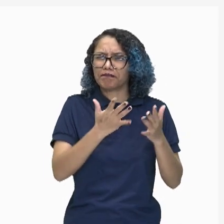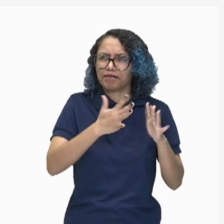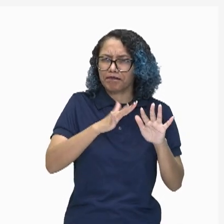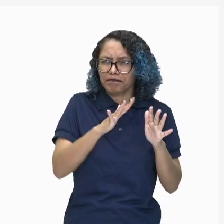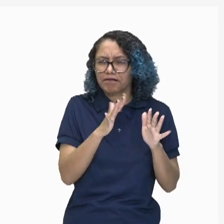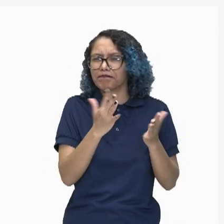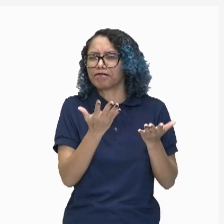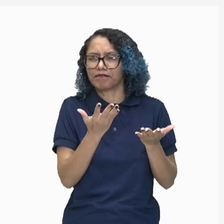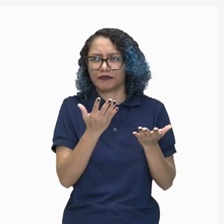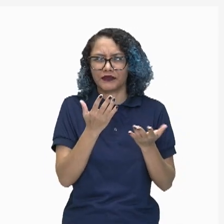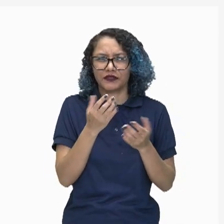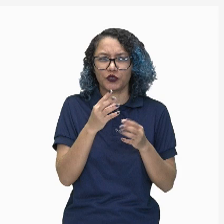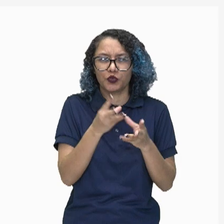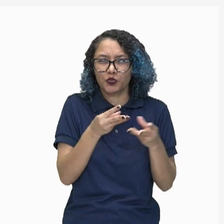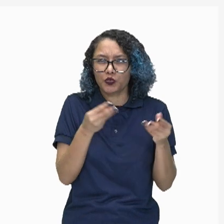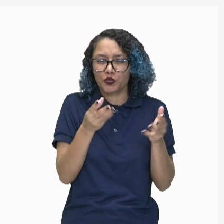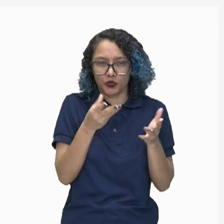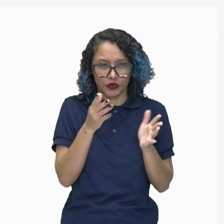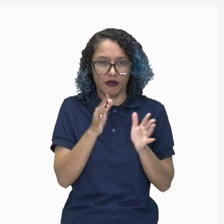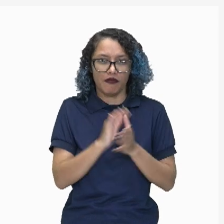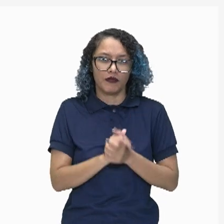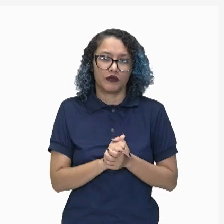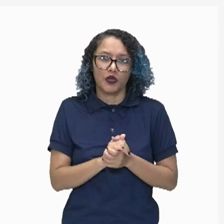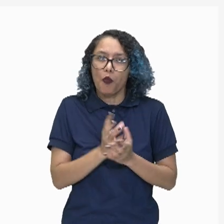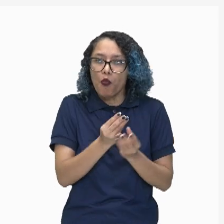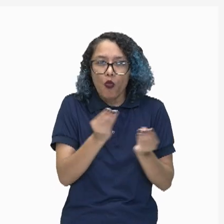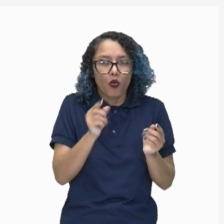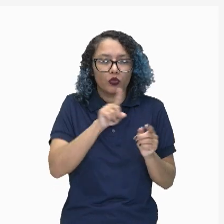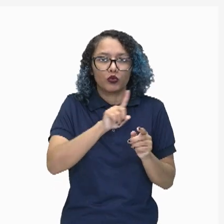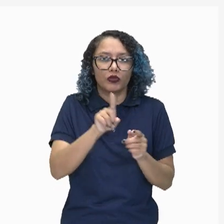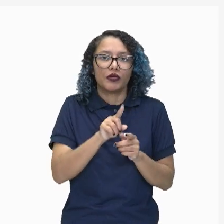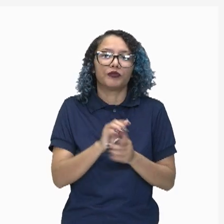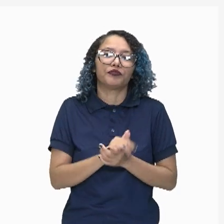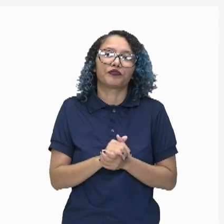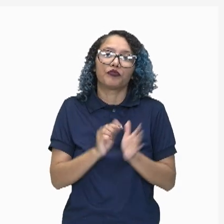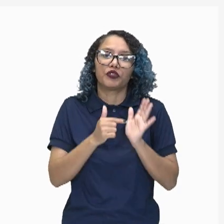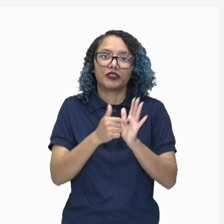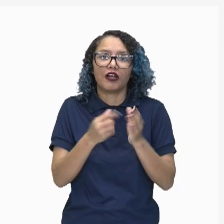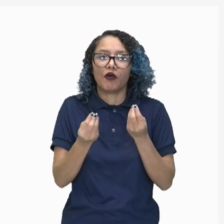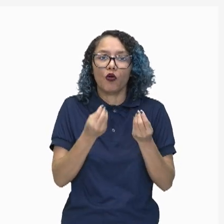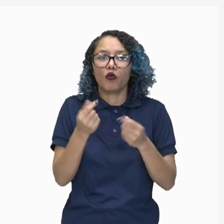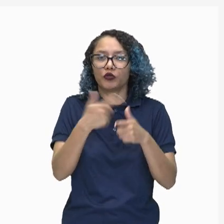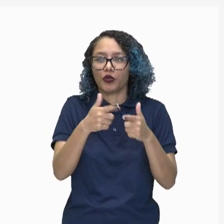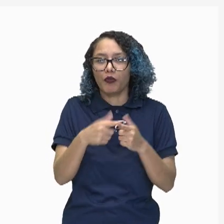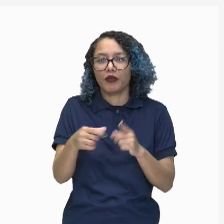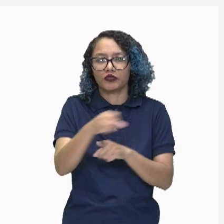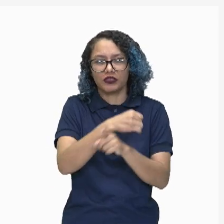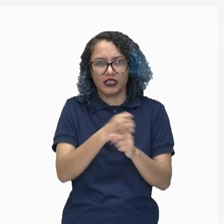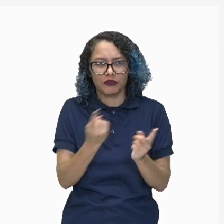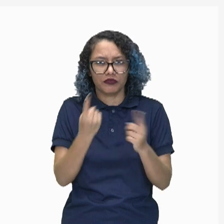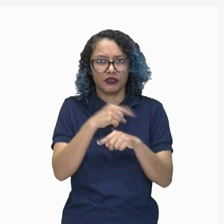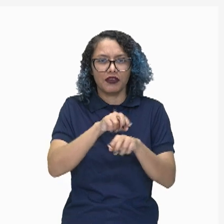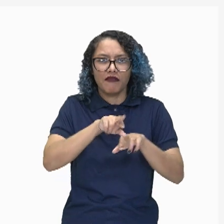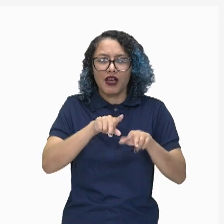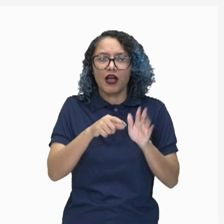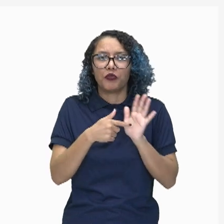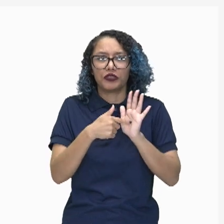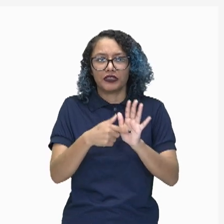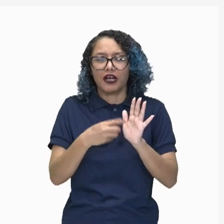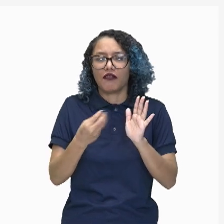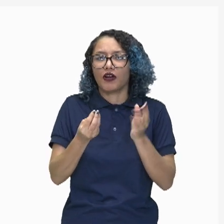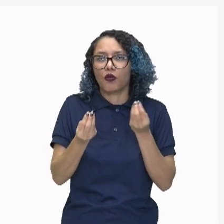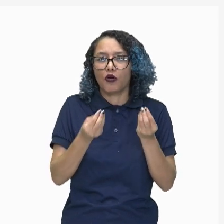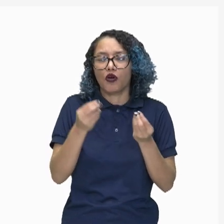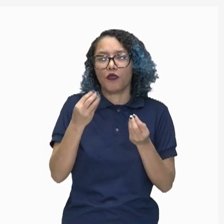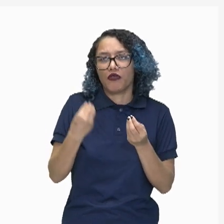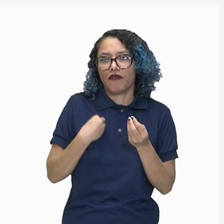refletindo sobre as desigualdades e as contradições da sociedade. Muitas vezes expondo a vida dos sertanejos, por exemplo, no caso de